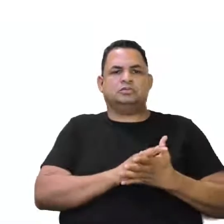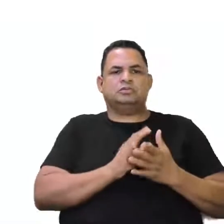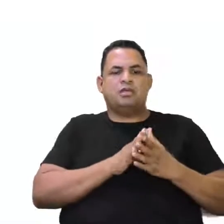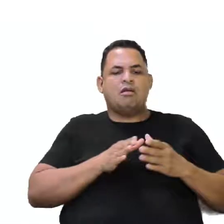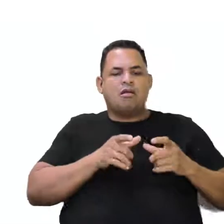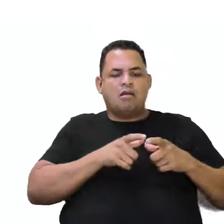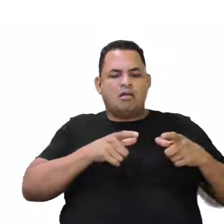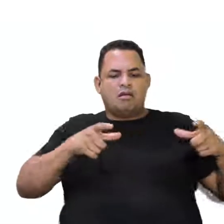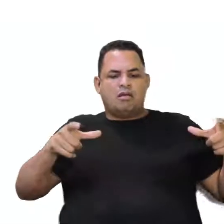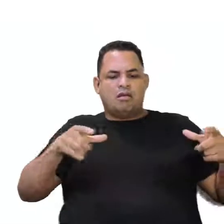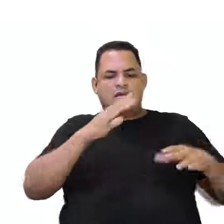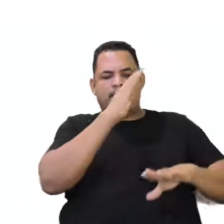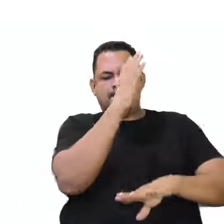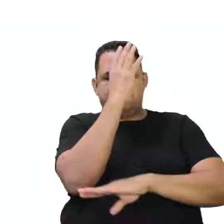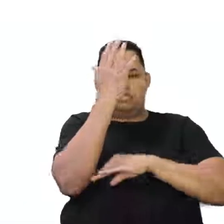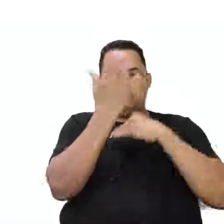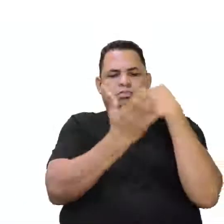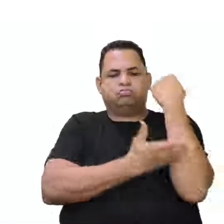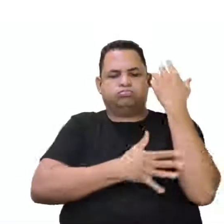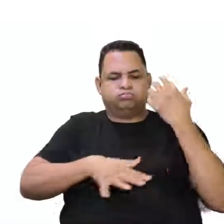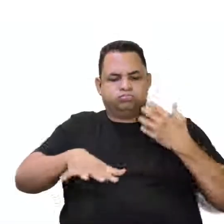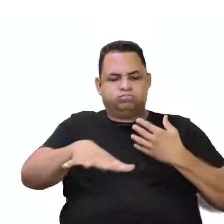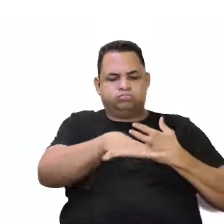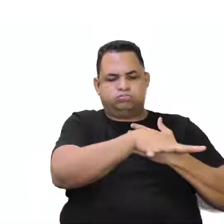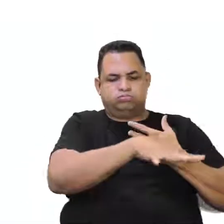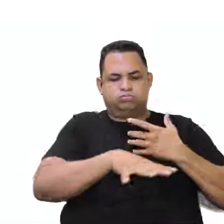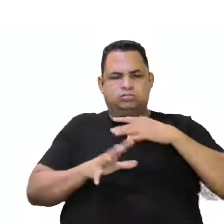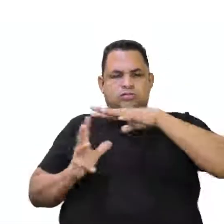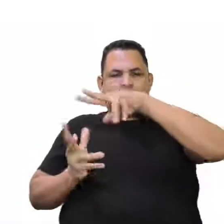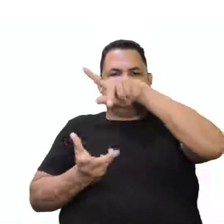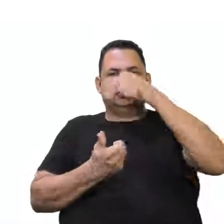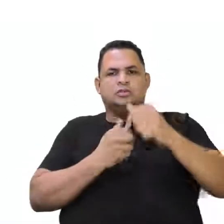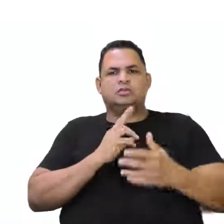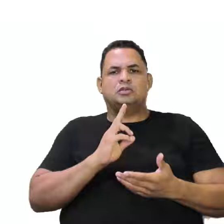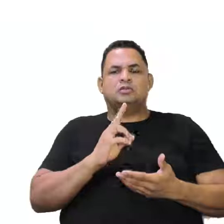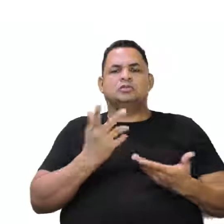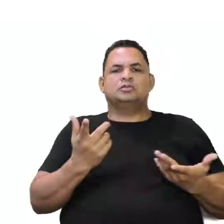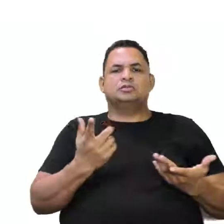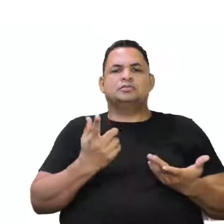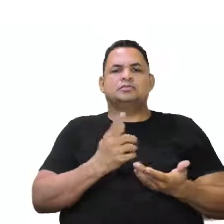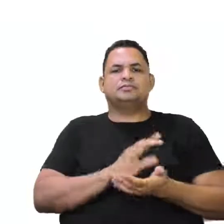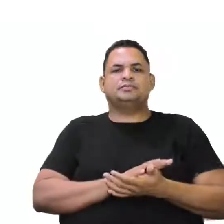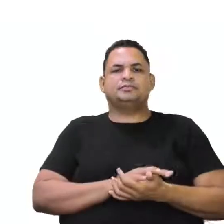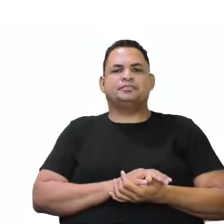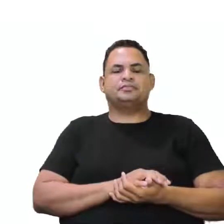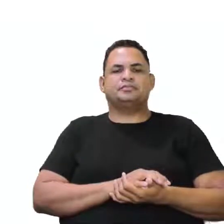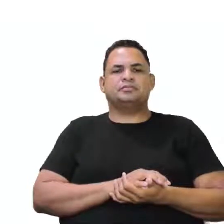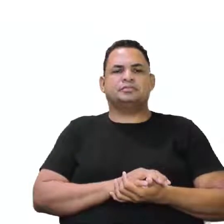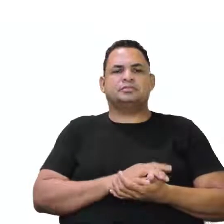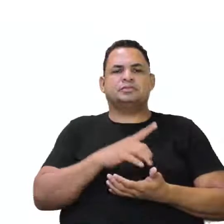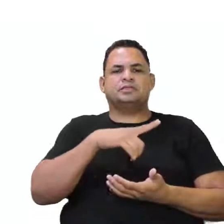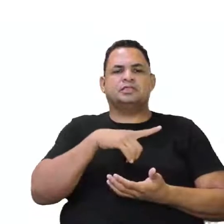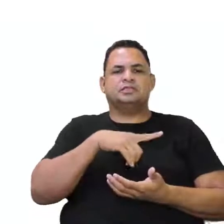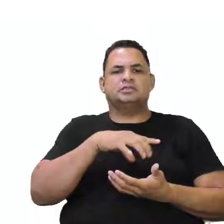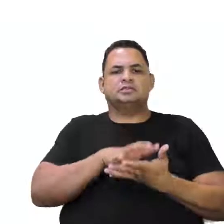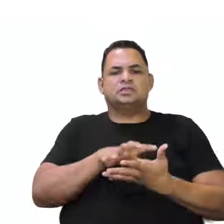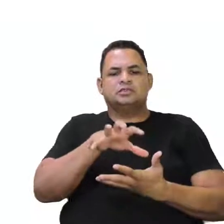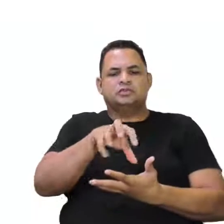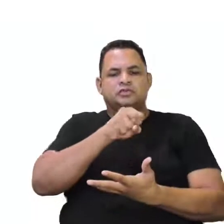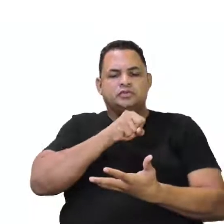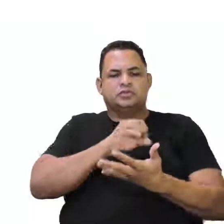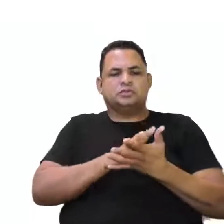maiores áreas devastadas do mundo. Além dos processos que a gente falou, tem a questão da retirada de